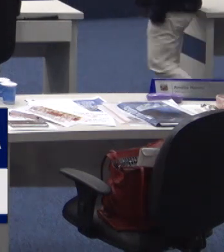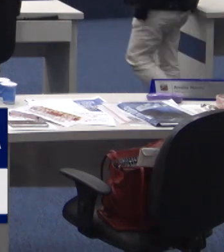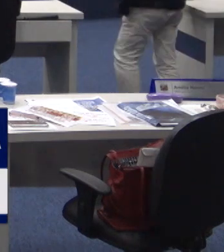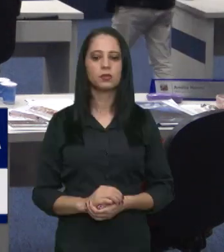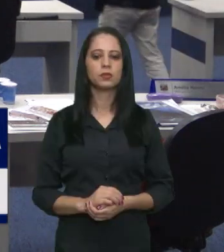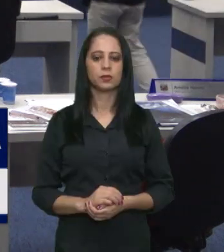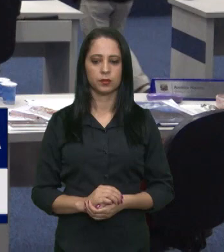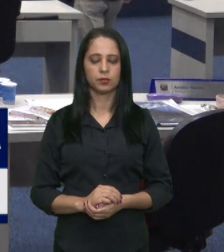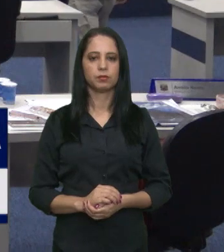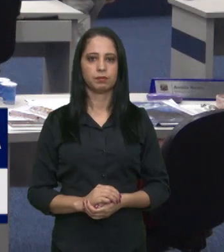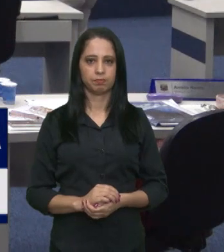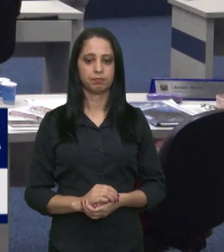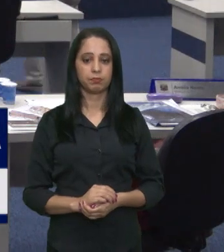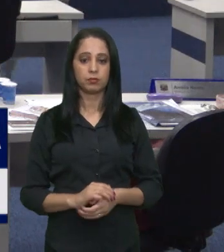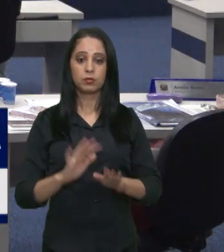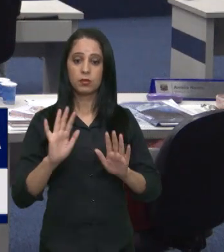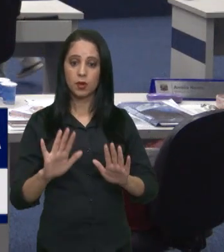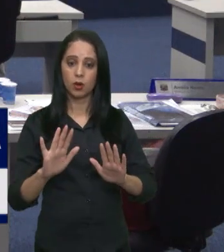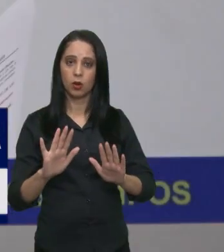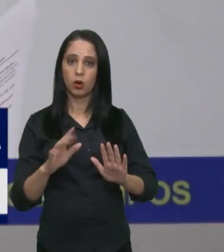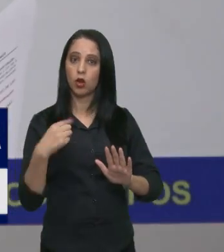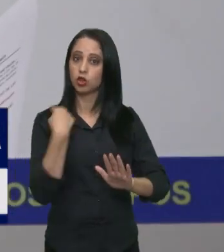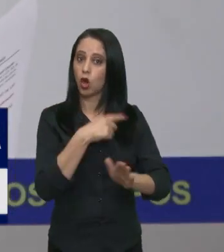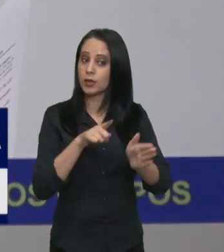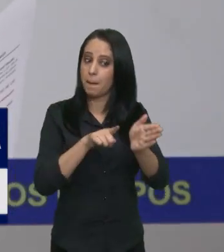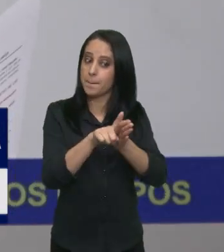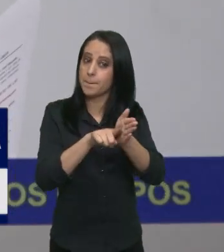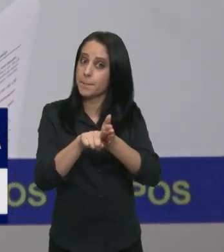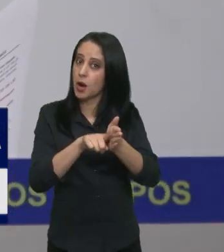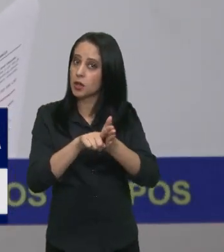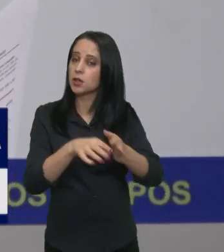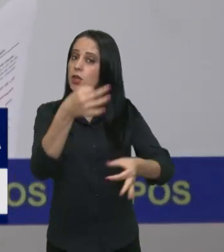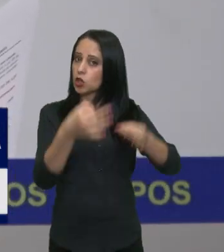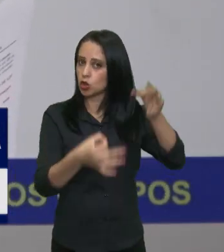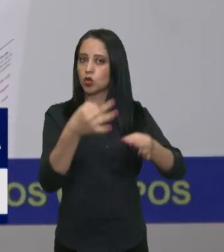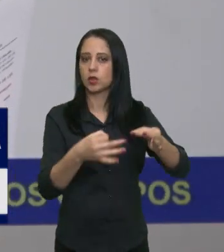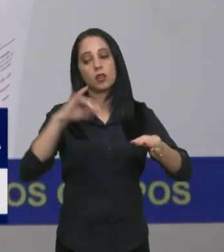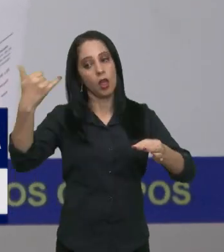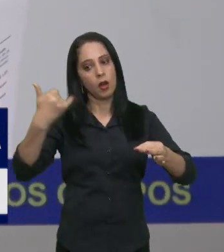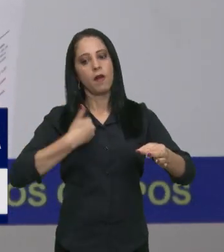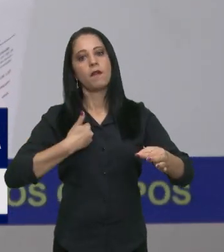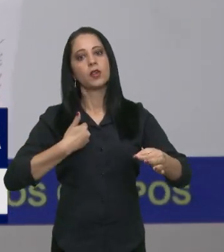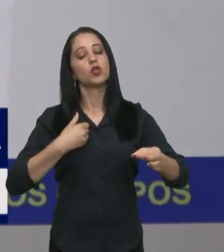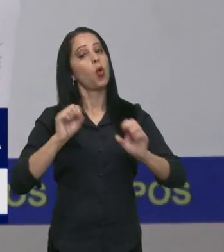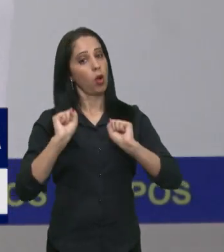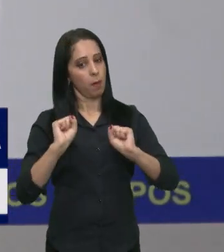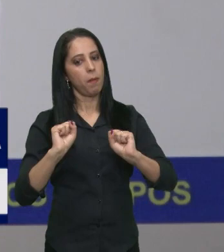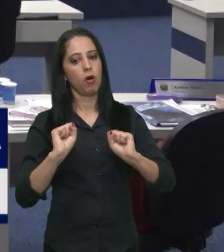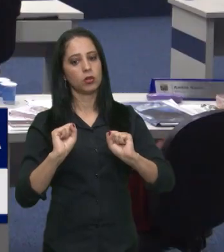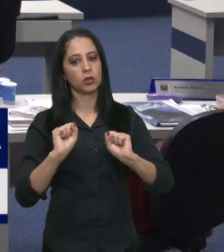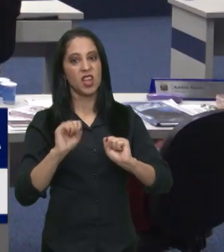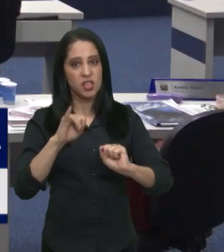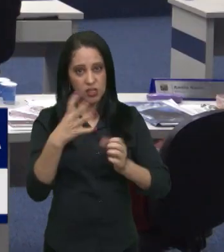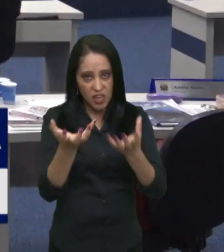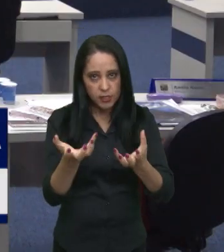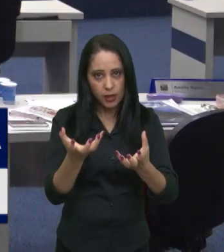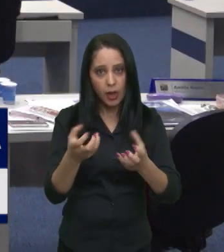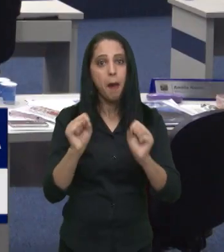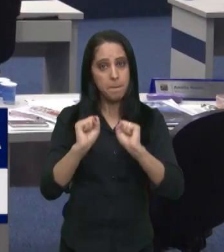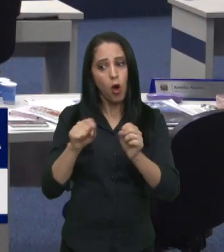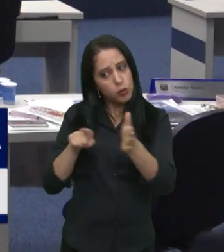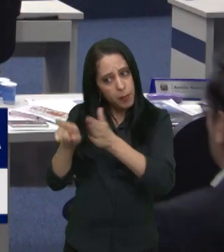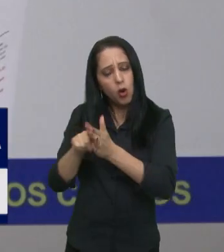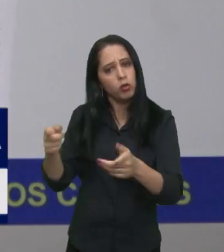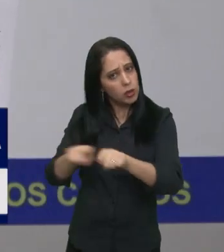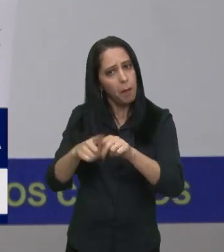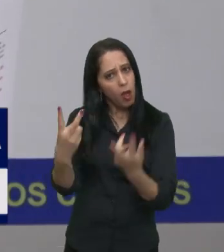Vamos lá, Mélia. Nós consultamos o jurídico e ele falou que sim, Mélia. Nós consultamos o jurídico. Se você quiser, você pode consultar também, tá?